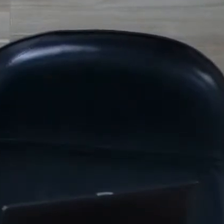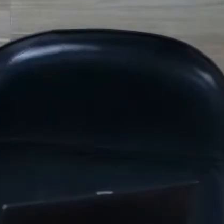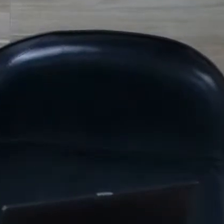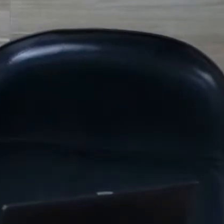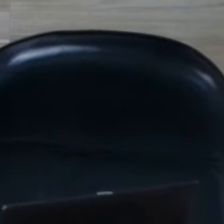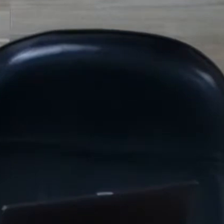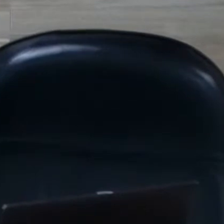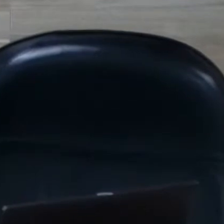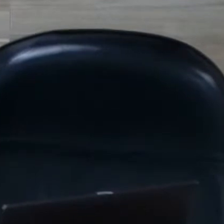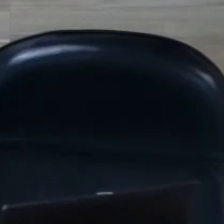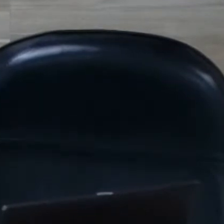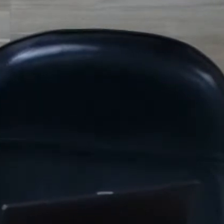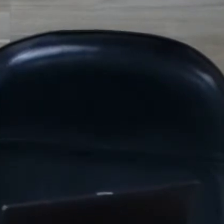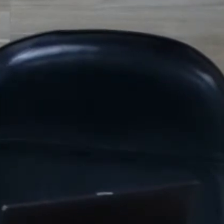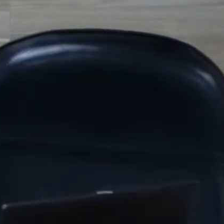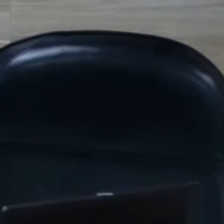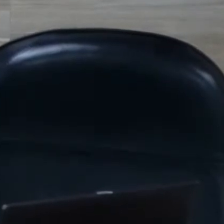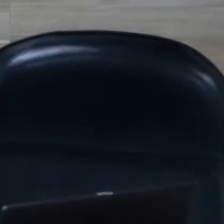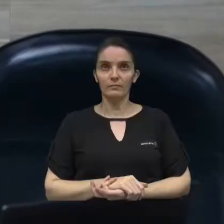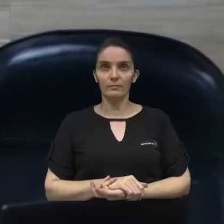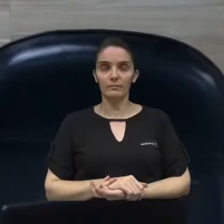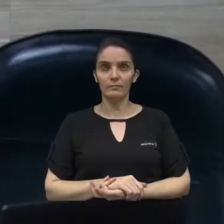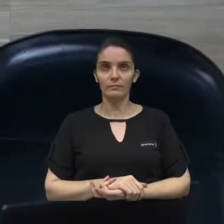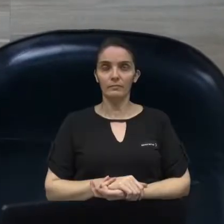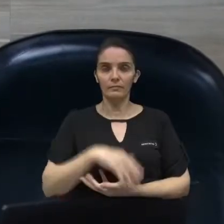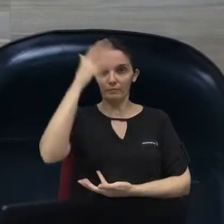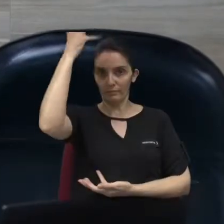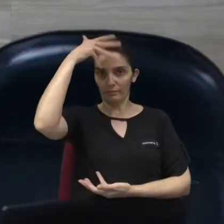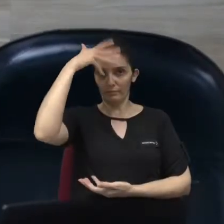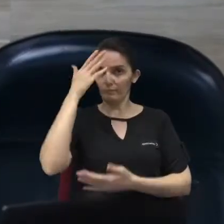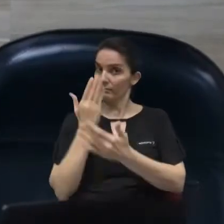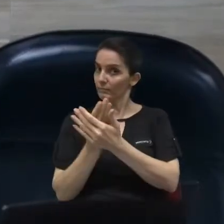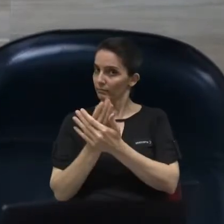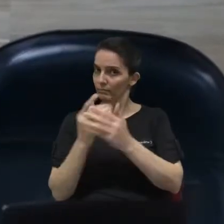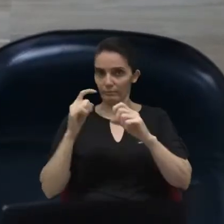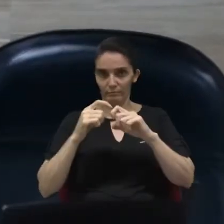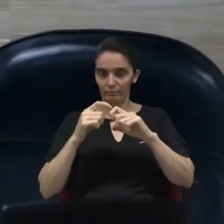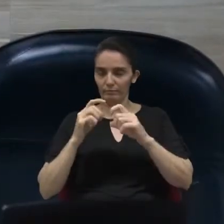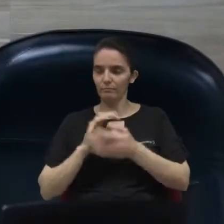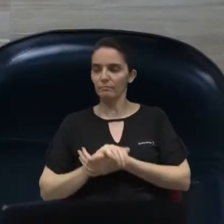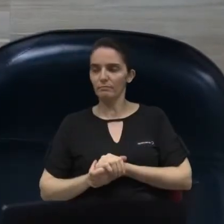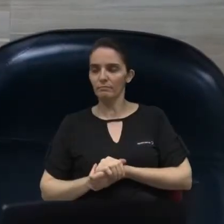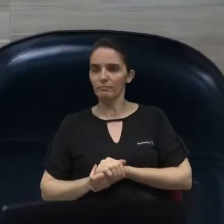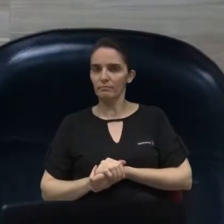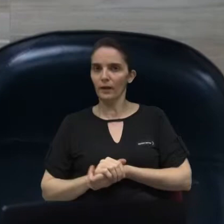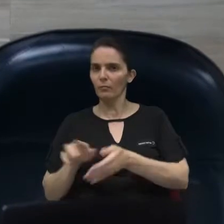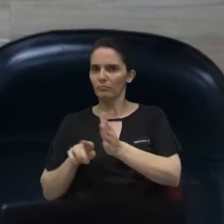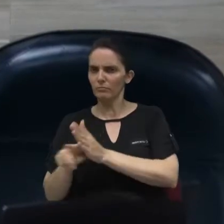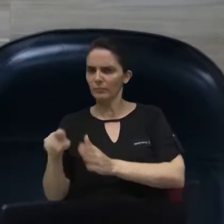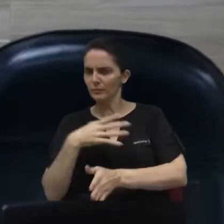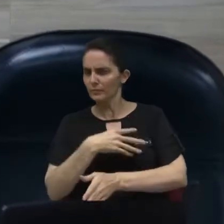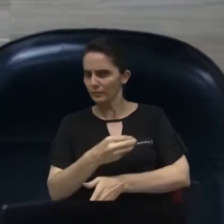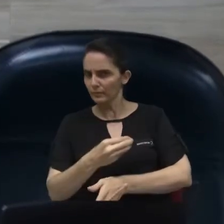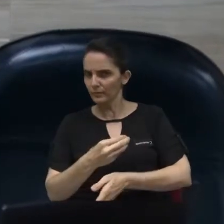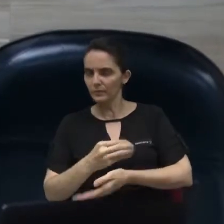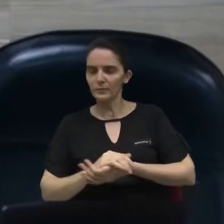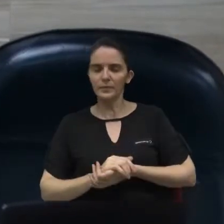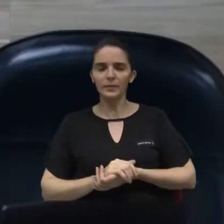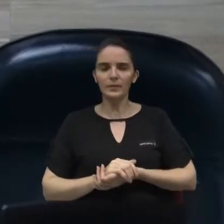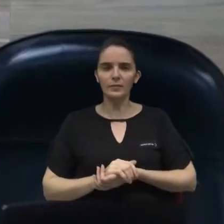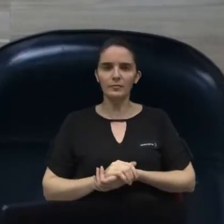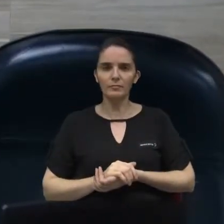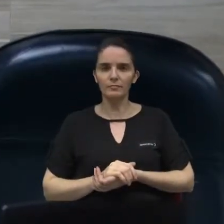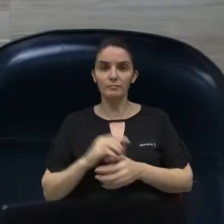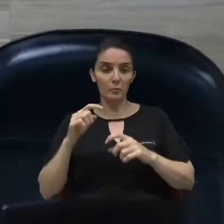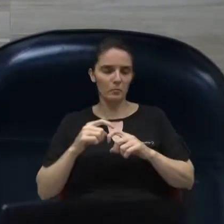não fiz a medicina, então os senhores sei, porque perguntei até para o meu filho, os senhores passam por todo esse